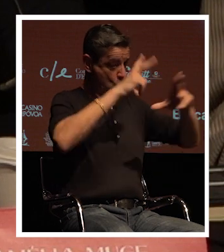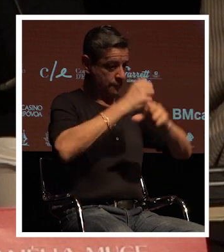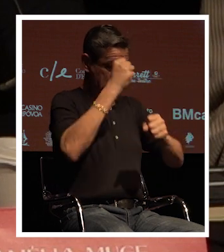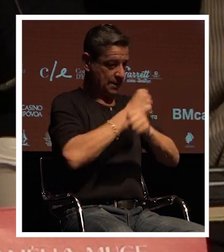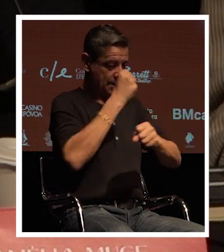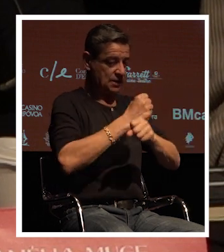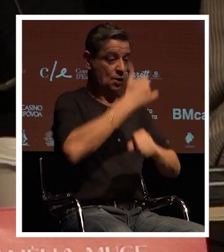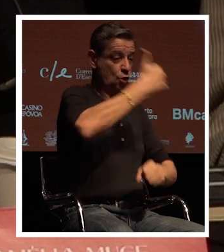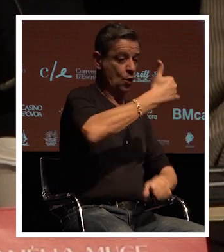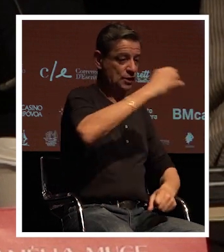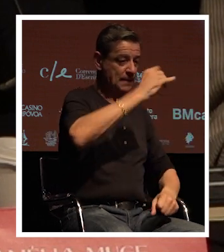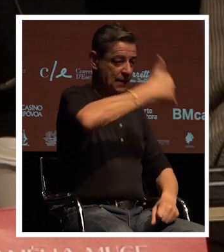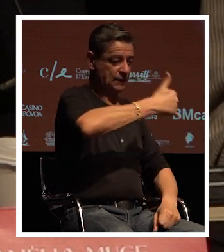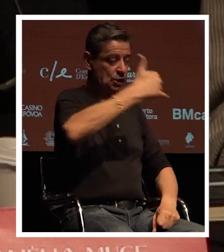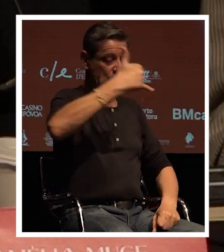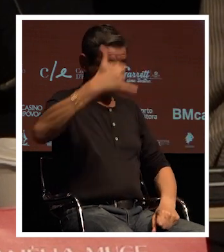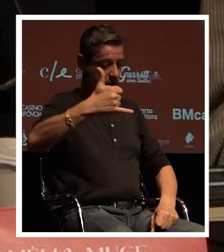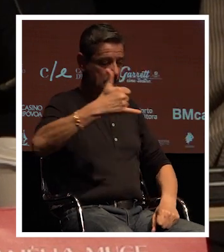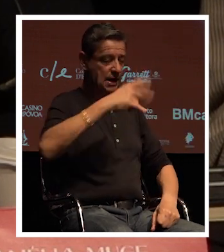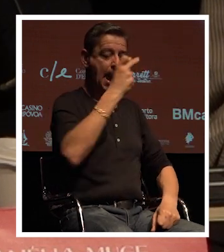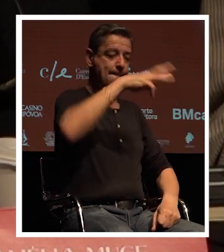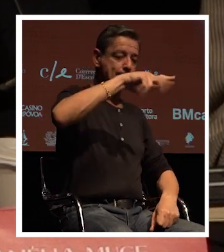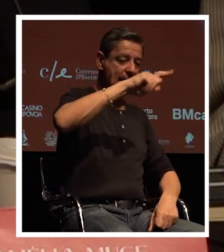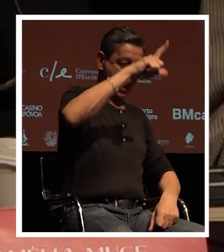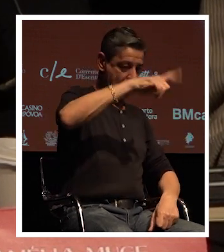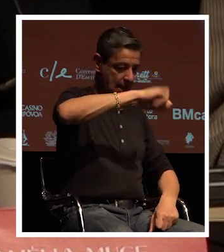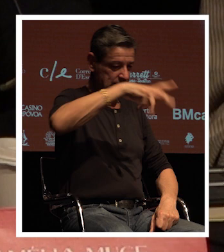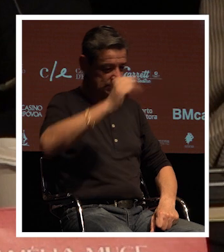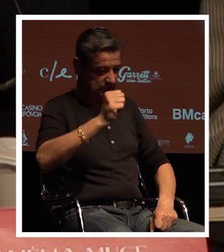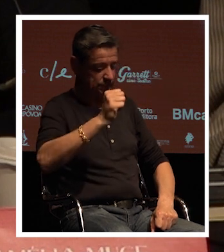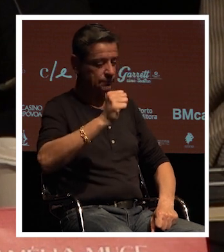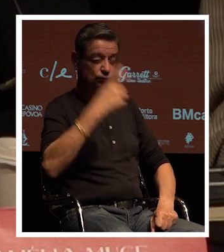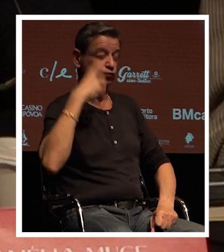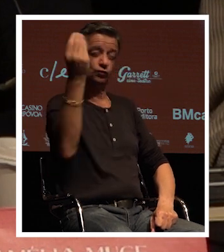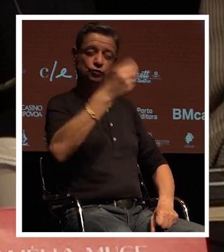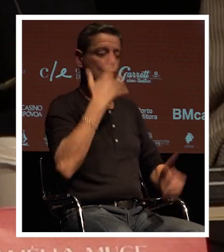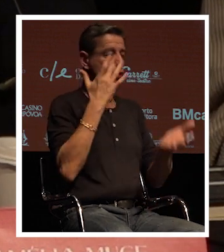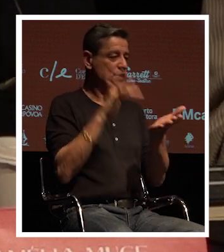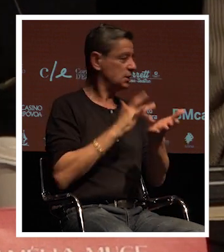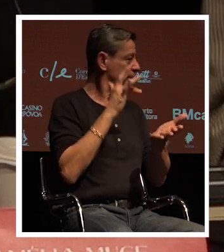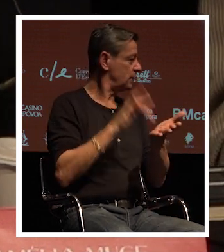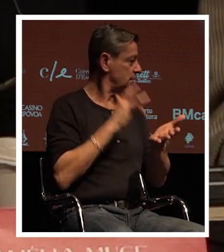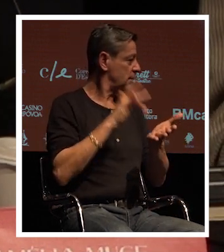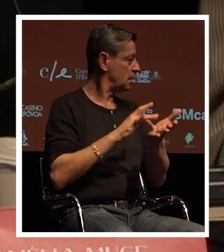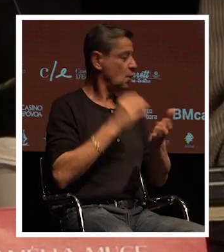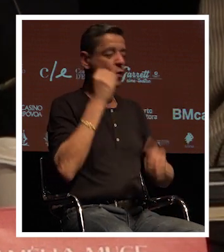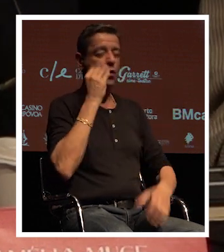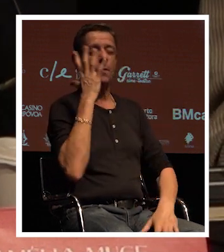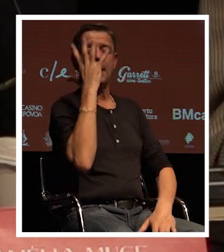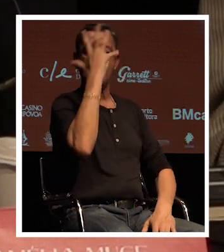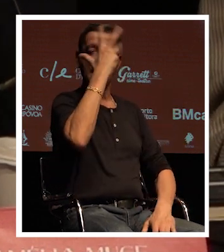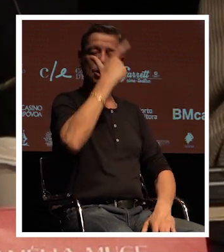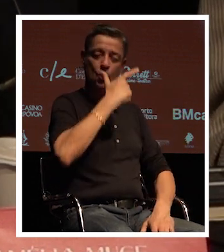de 2022 é um disco fabuloso que se guarda na estante dos livros e que como a autora